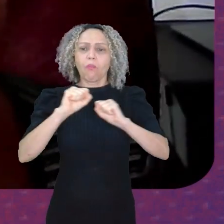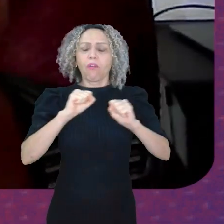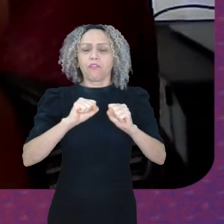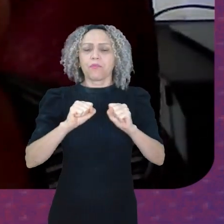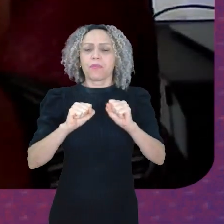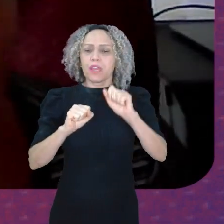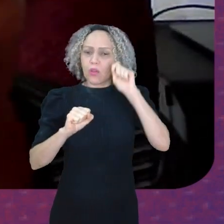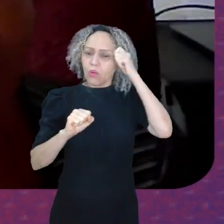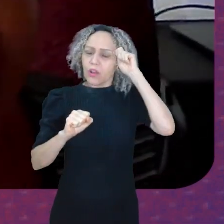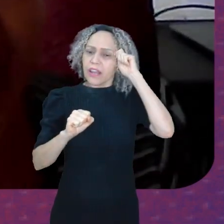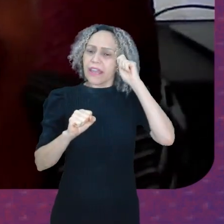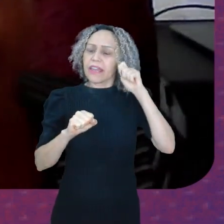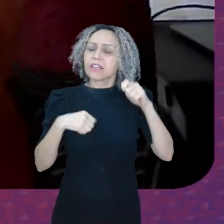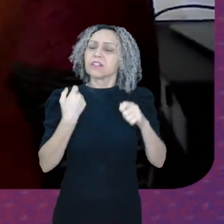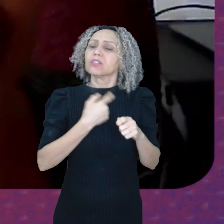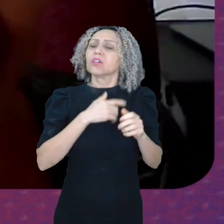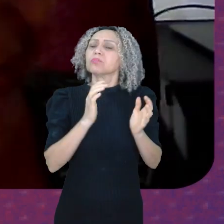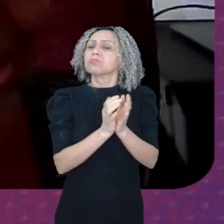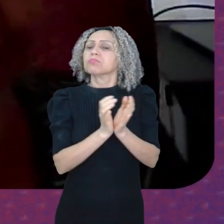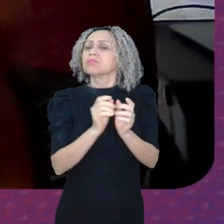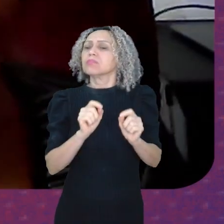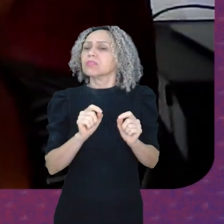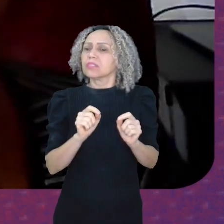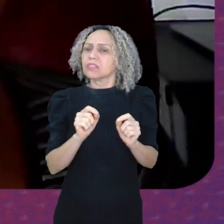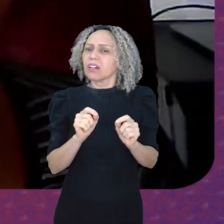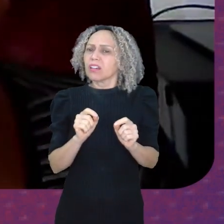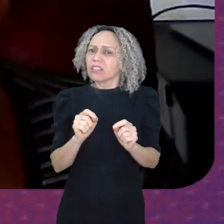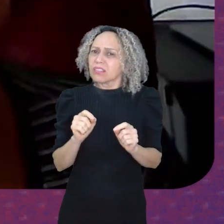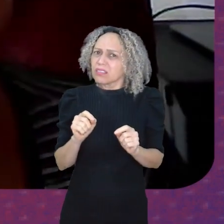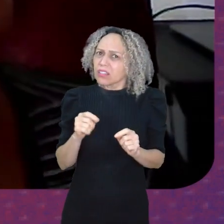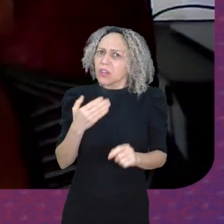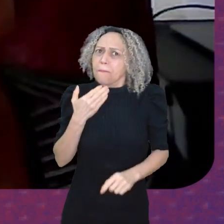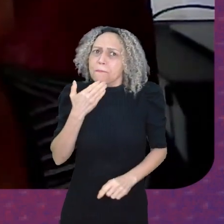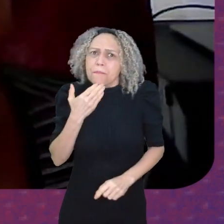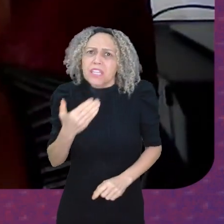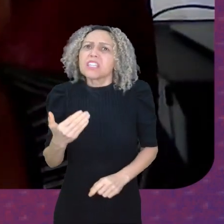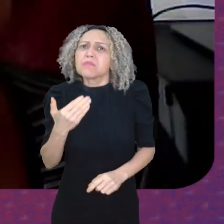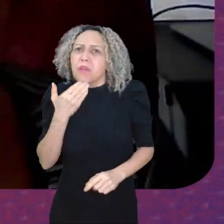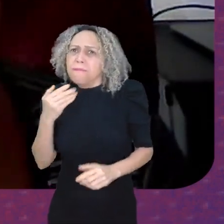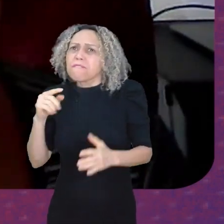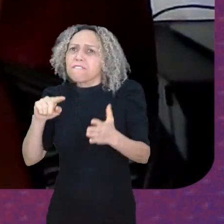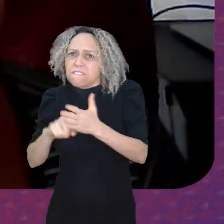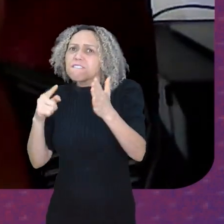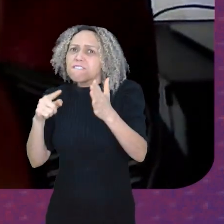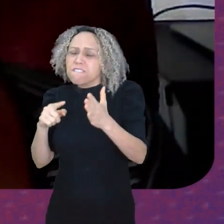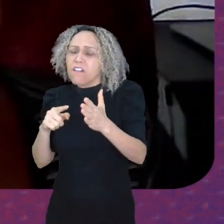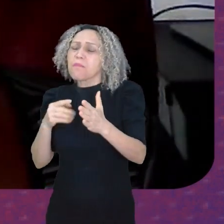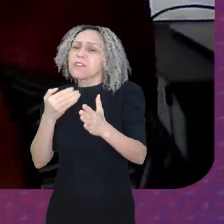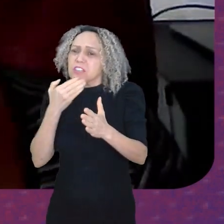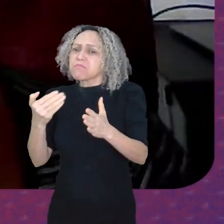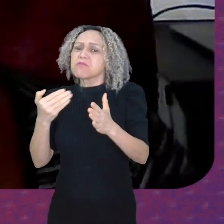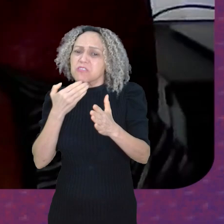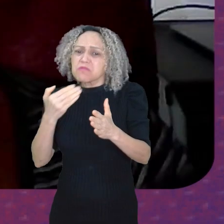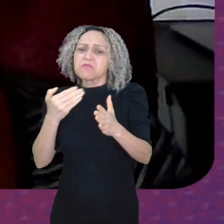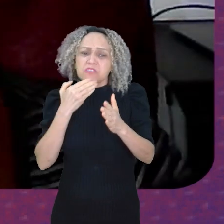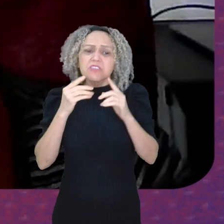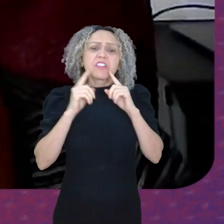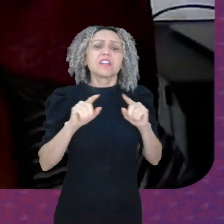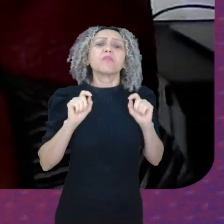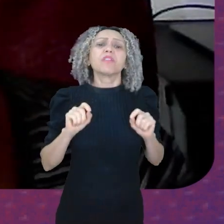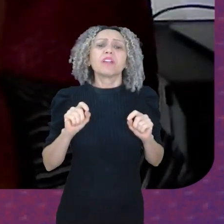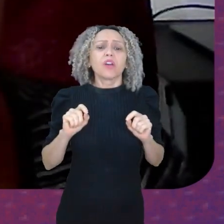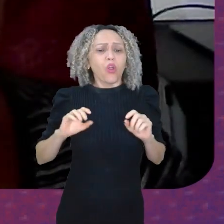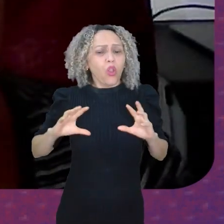movimento negro, nós não demandamos nada que não seja o nosso direito. Então, ações afirmativas